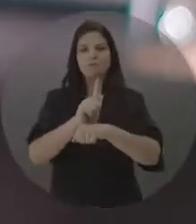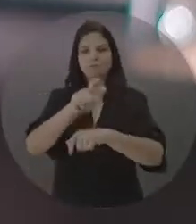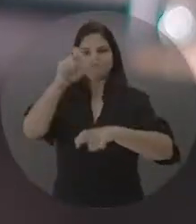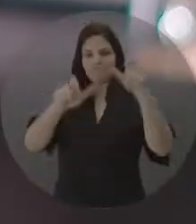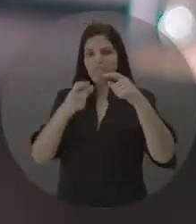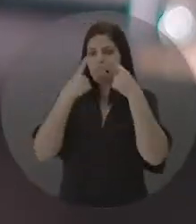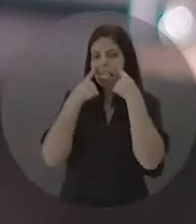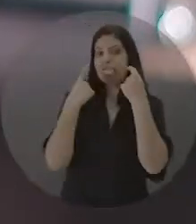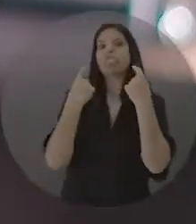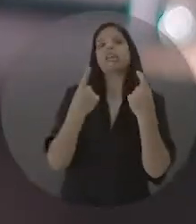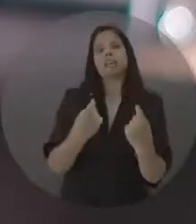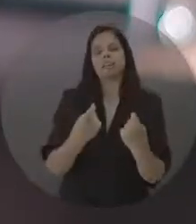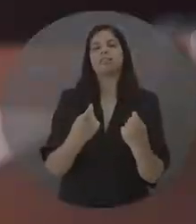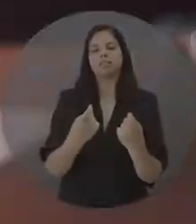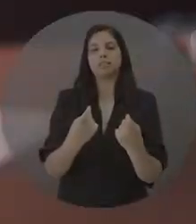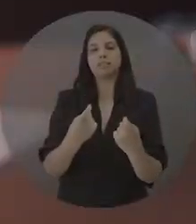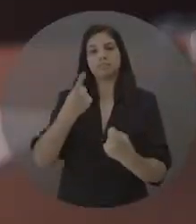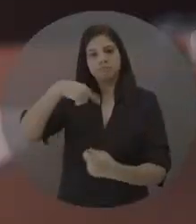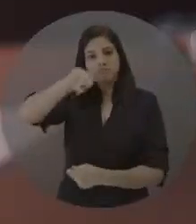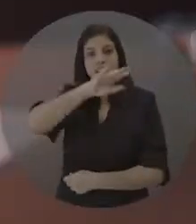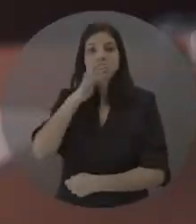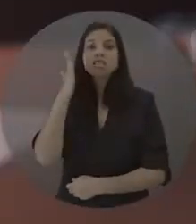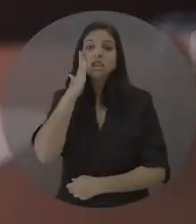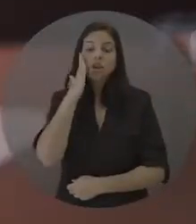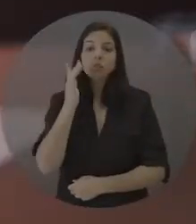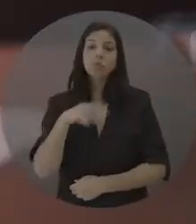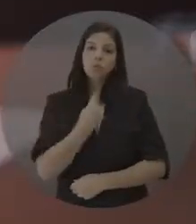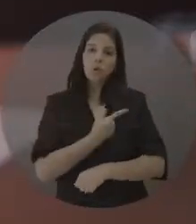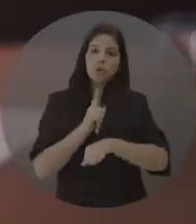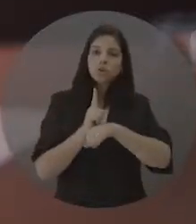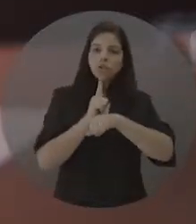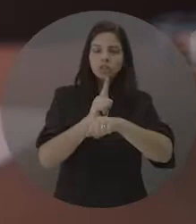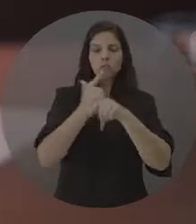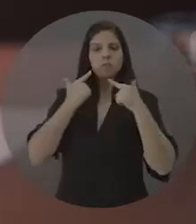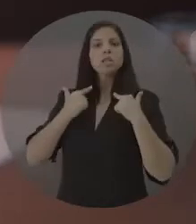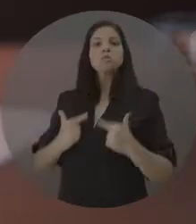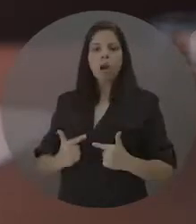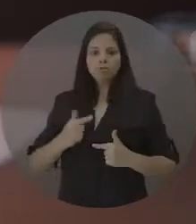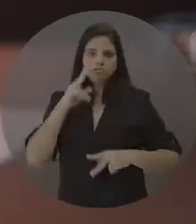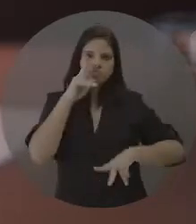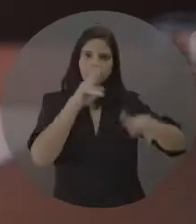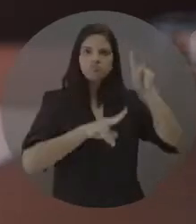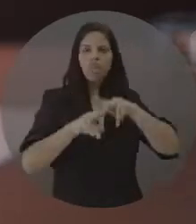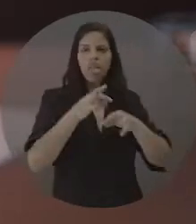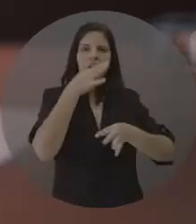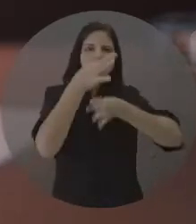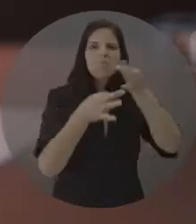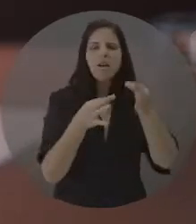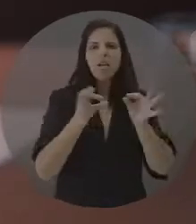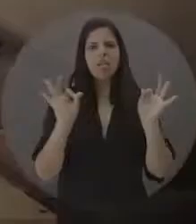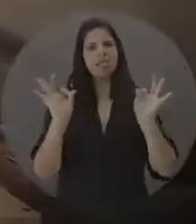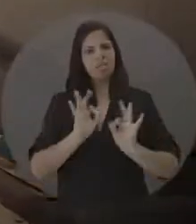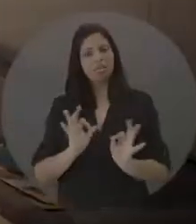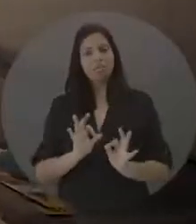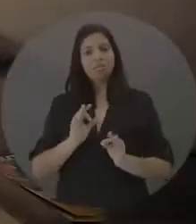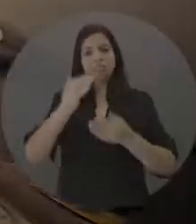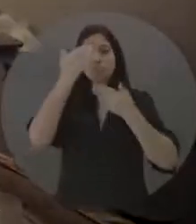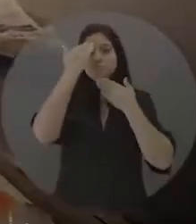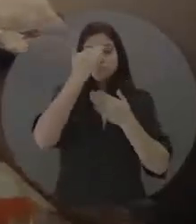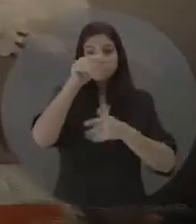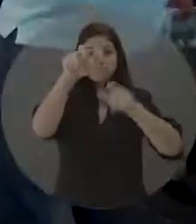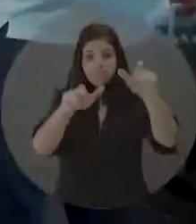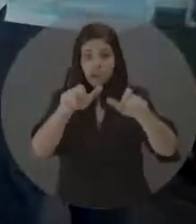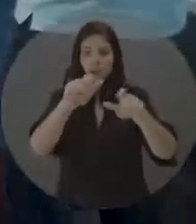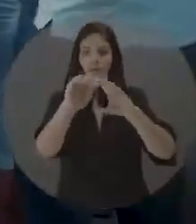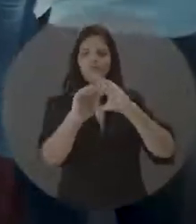mexe com muitos interesses. Você sabe que tivemos uma gestão transparente, sem questionamentos. Quero agradecer